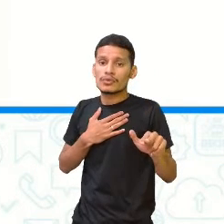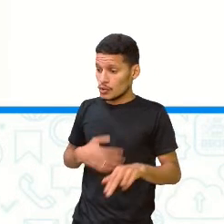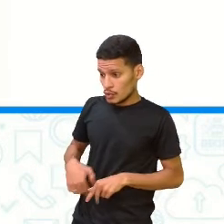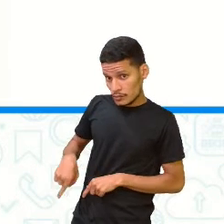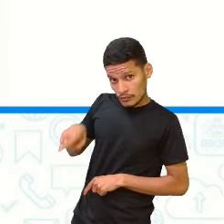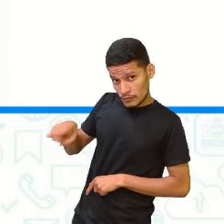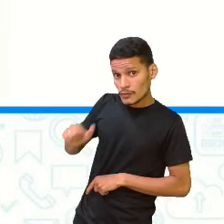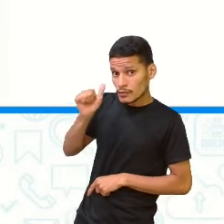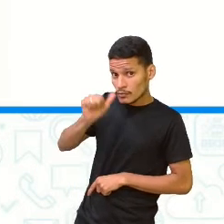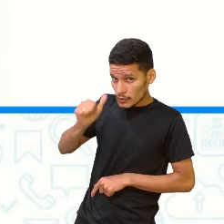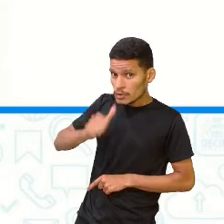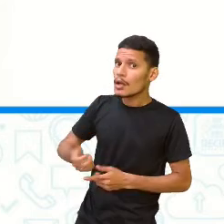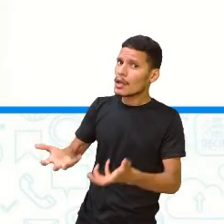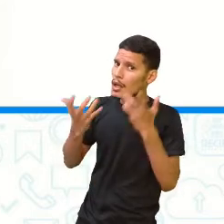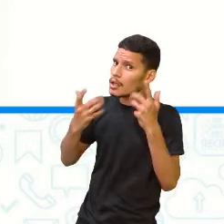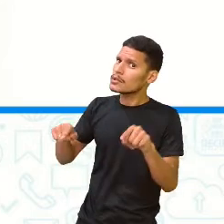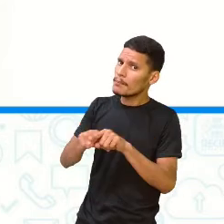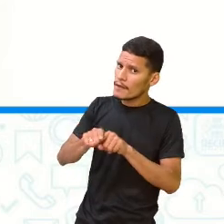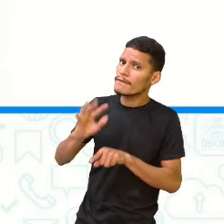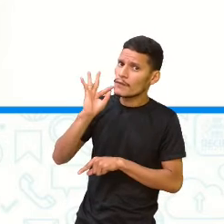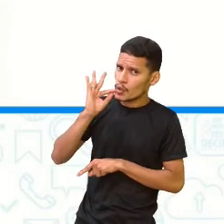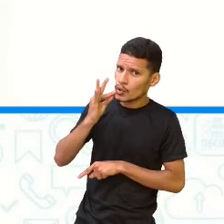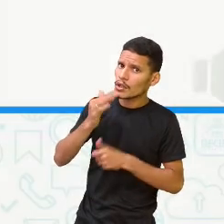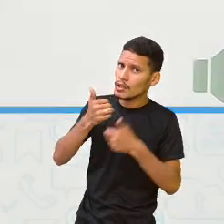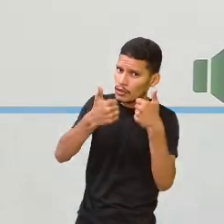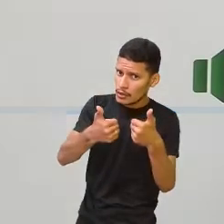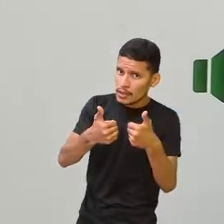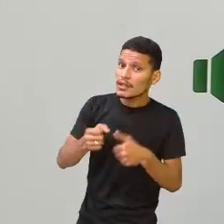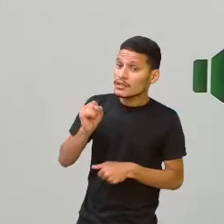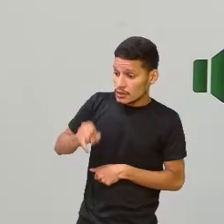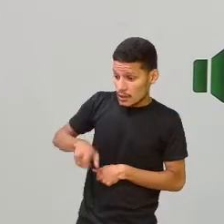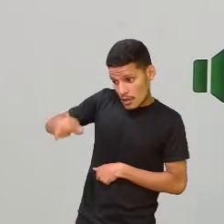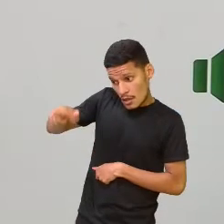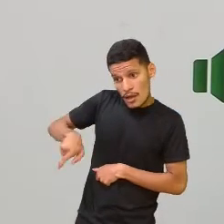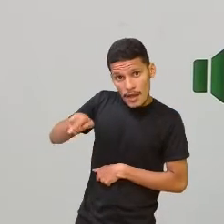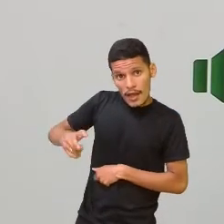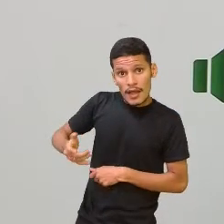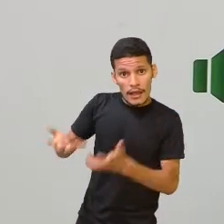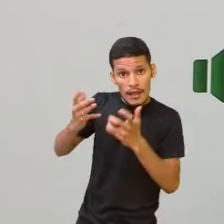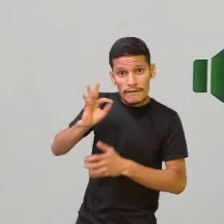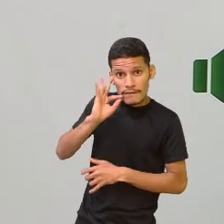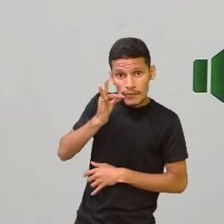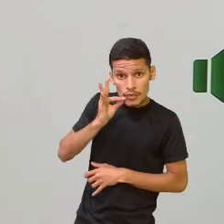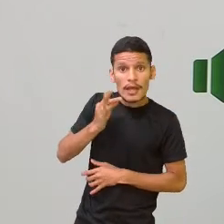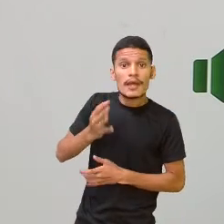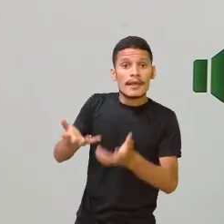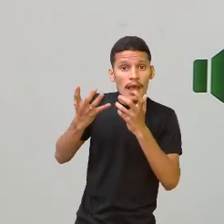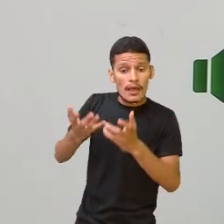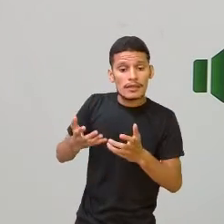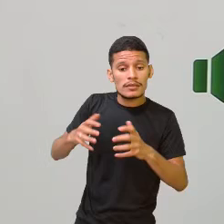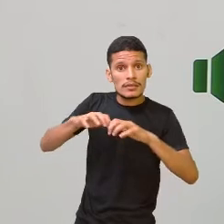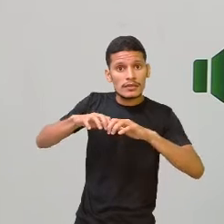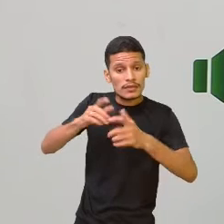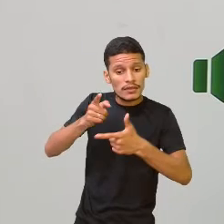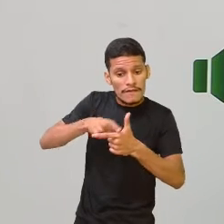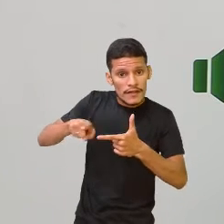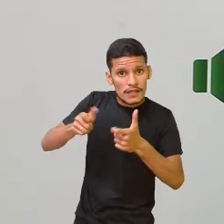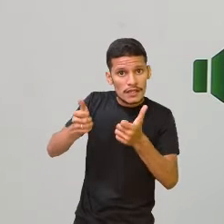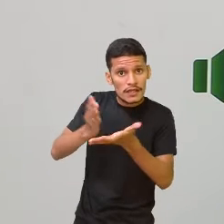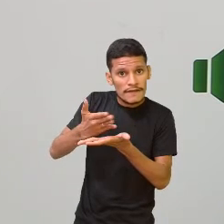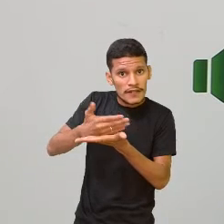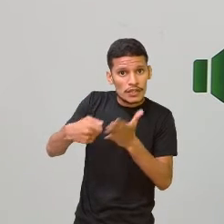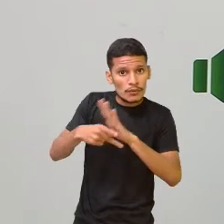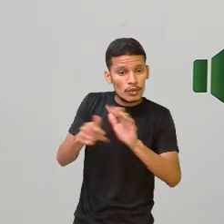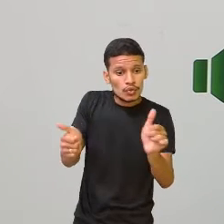também vai querer a fruta, viu? Então, se ela vai querer a fruta e vai dividir com os 2 irmãos, eu vou ter que dividir por